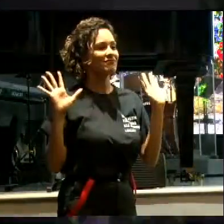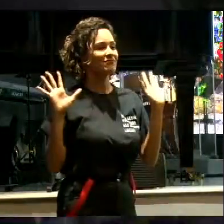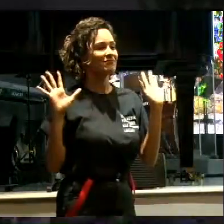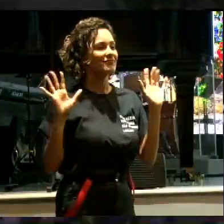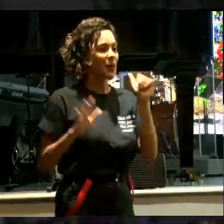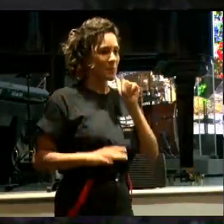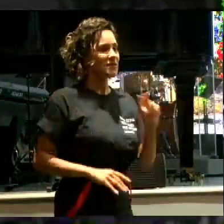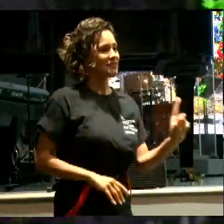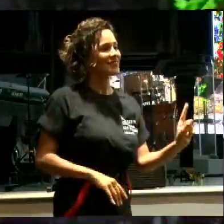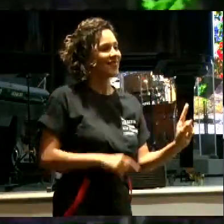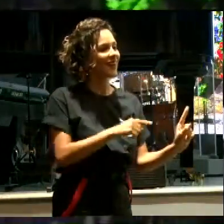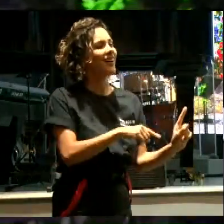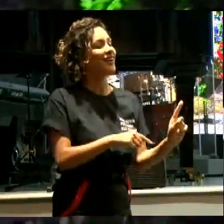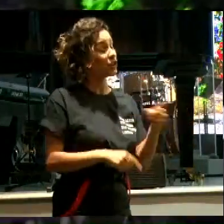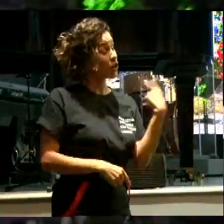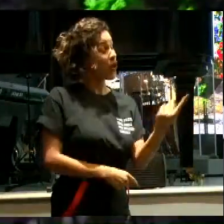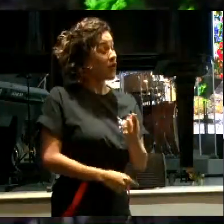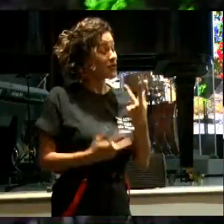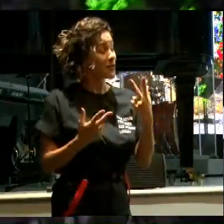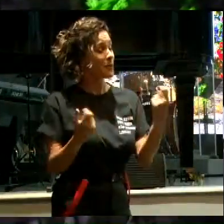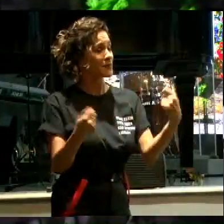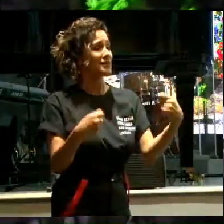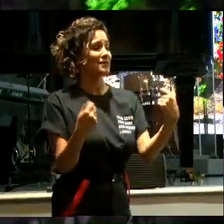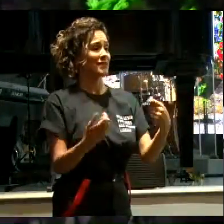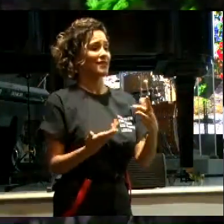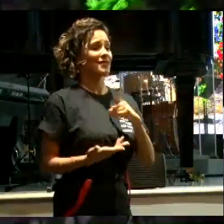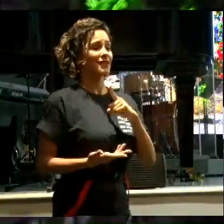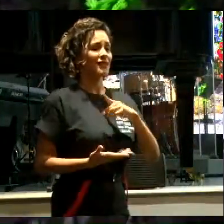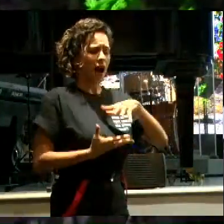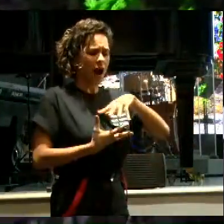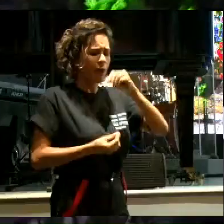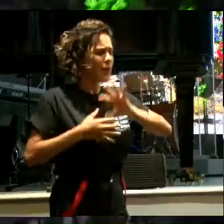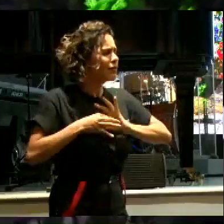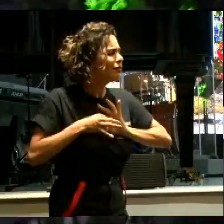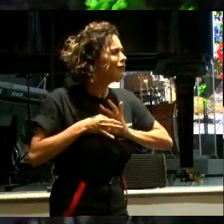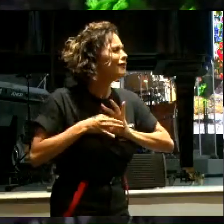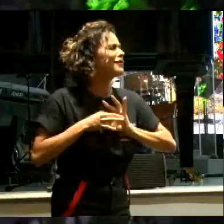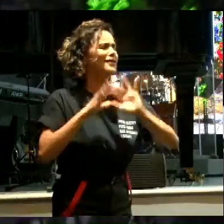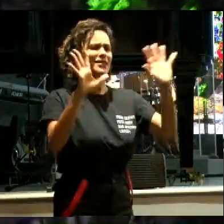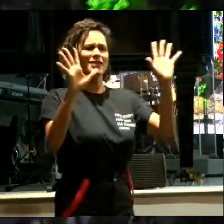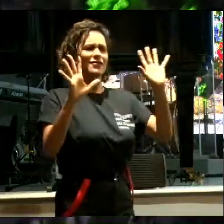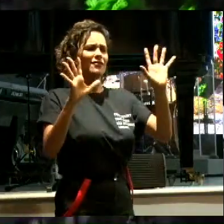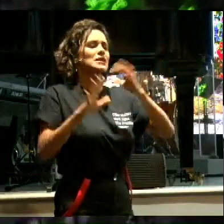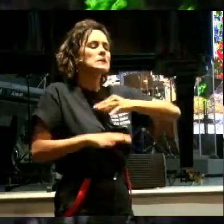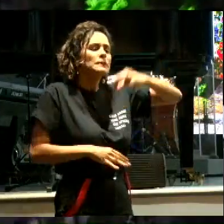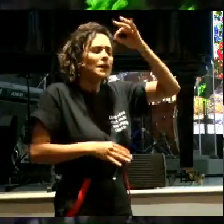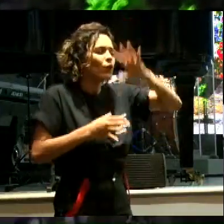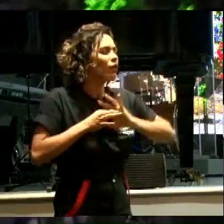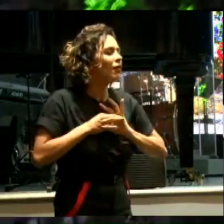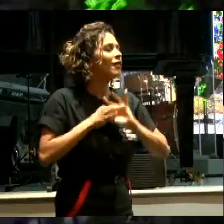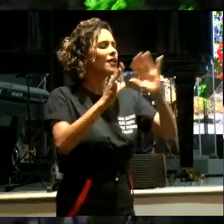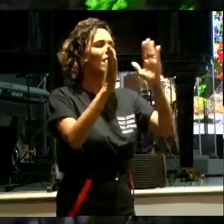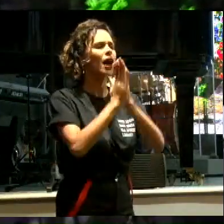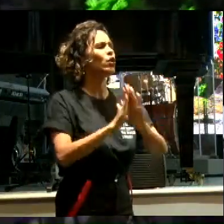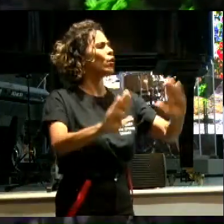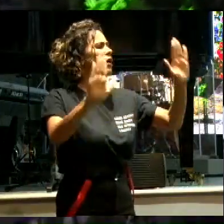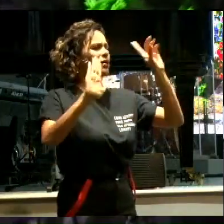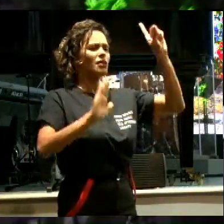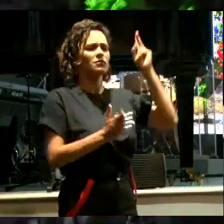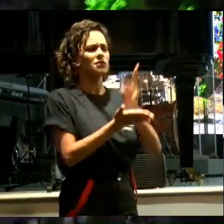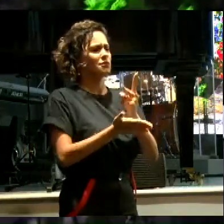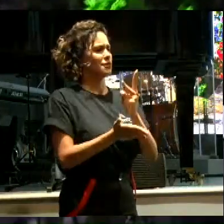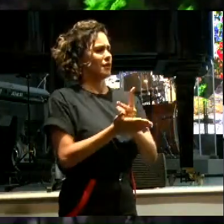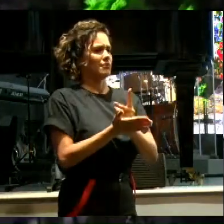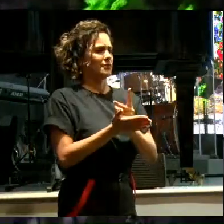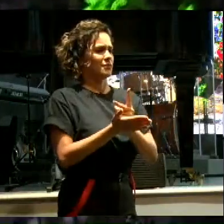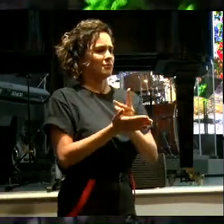nós precisamos ter, a nossa alma e nosso espírito livre para adorar o Senhor sobre todas as coisas. E aquela menina, ela começou a